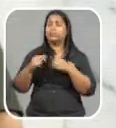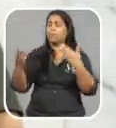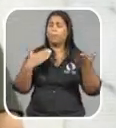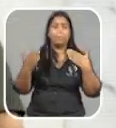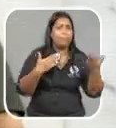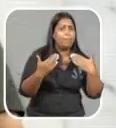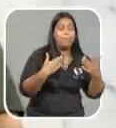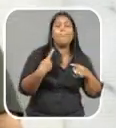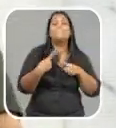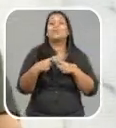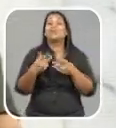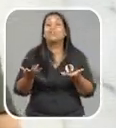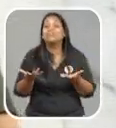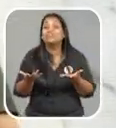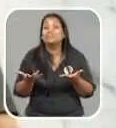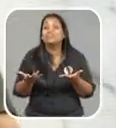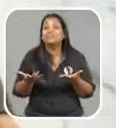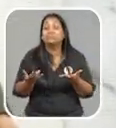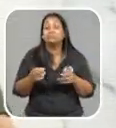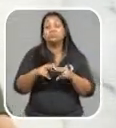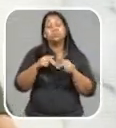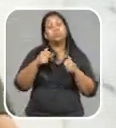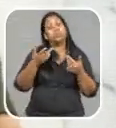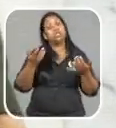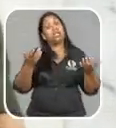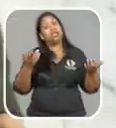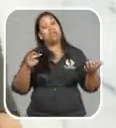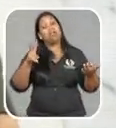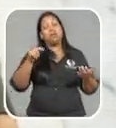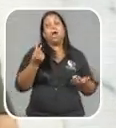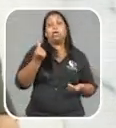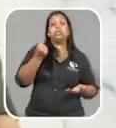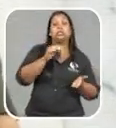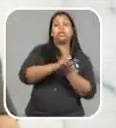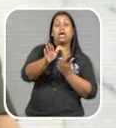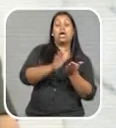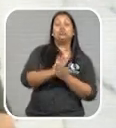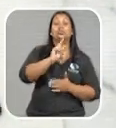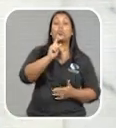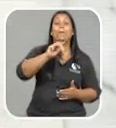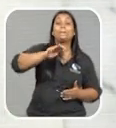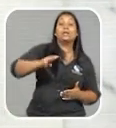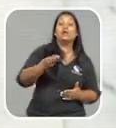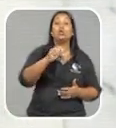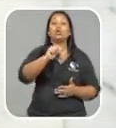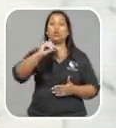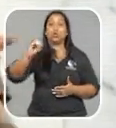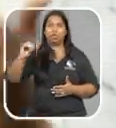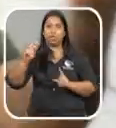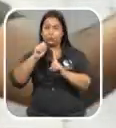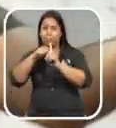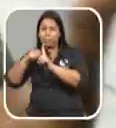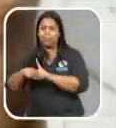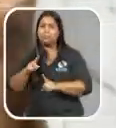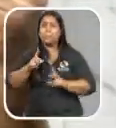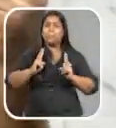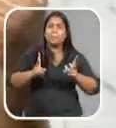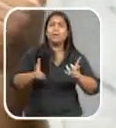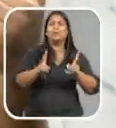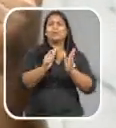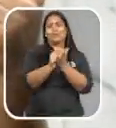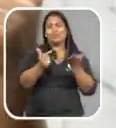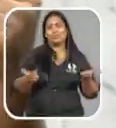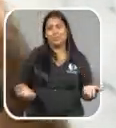porque vai gerar um custo de 1.800.000 por mês. Agora, o mesmo jornal assistiu o prefeito enviando uma